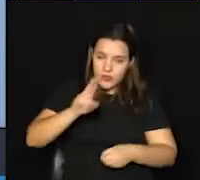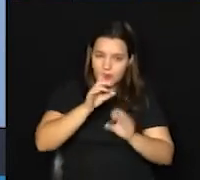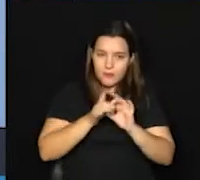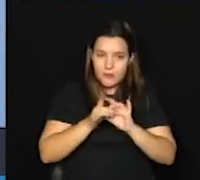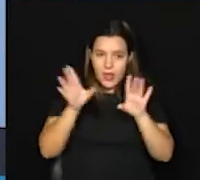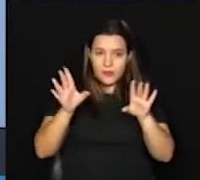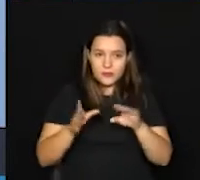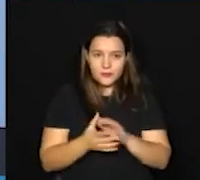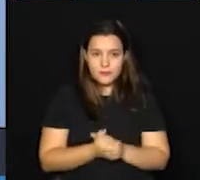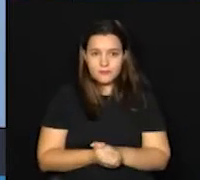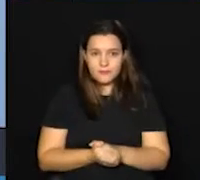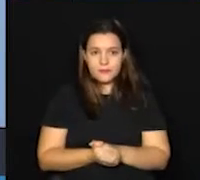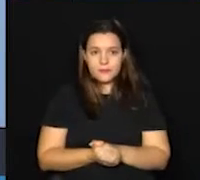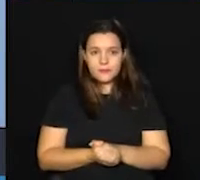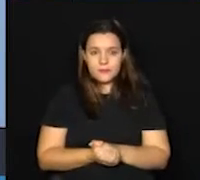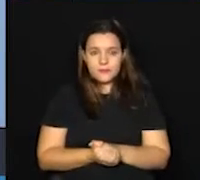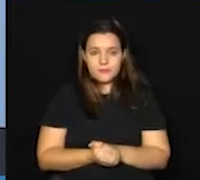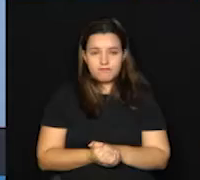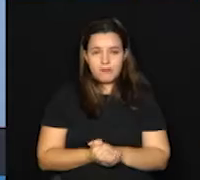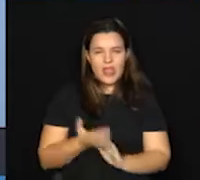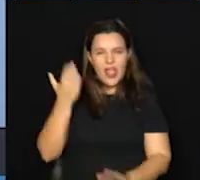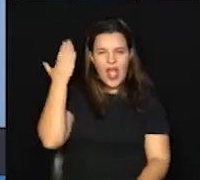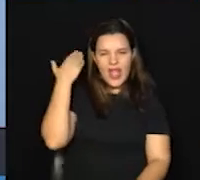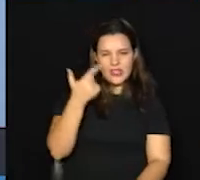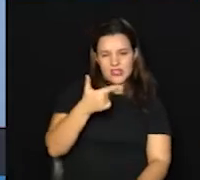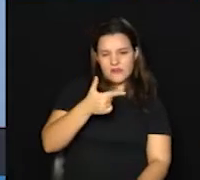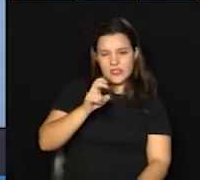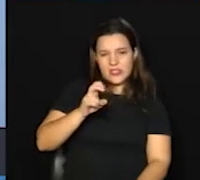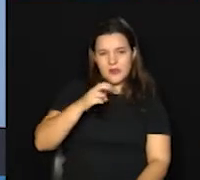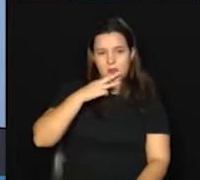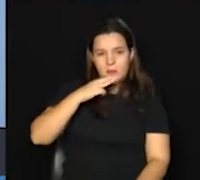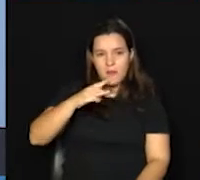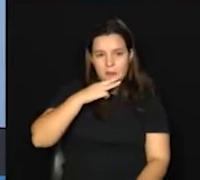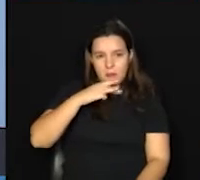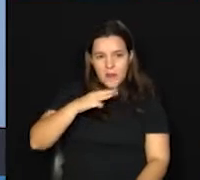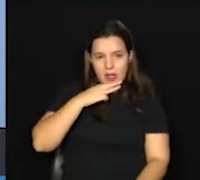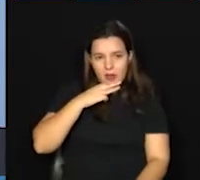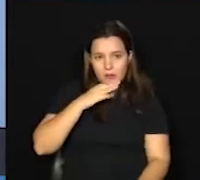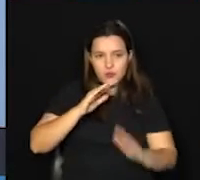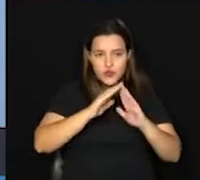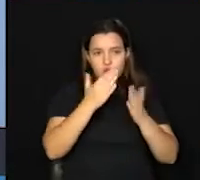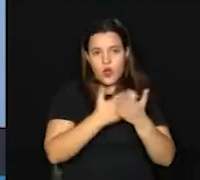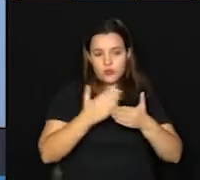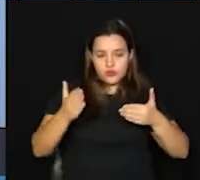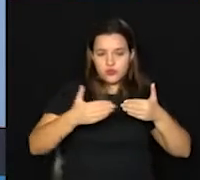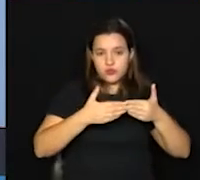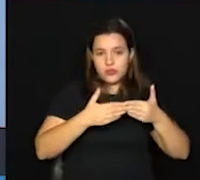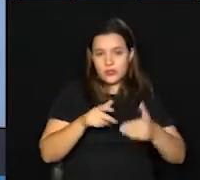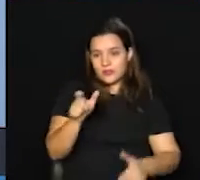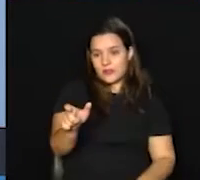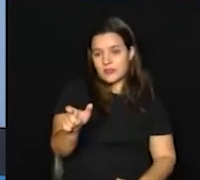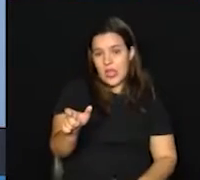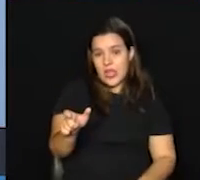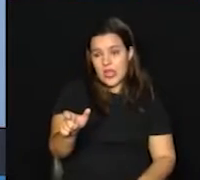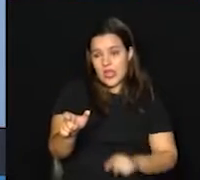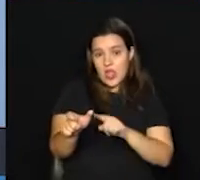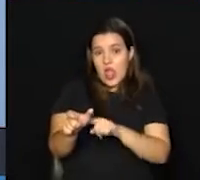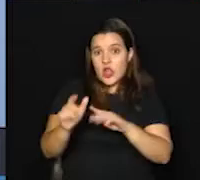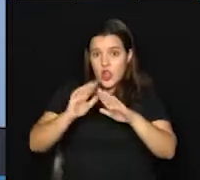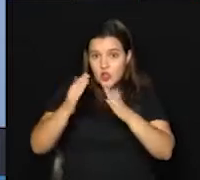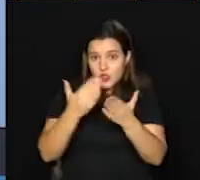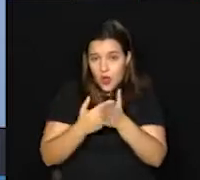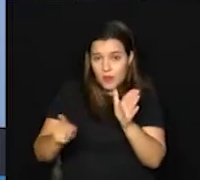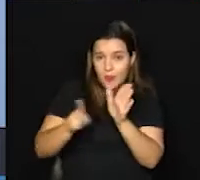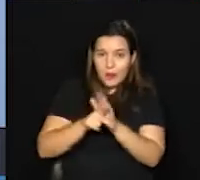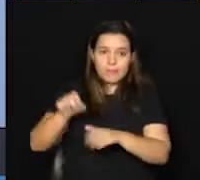25 de março, naquele período em que nós tivemos aí a suspensão das aulas, o bilhete único ele estava também